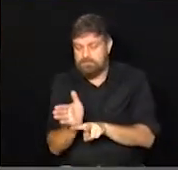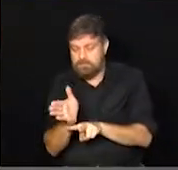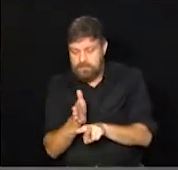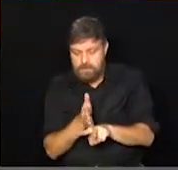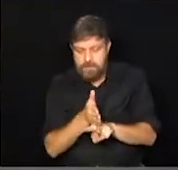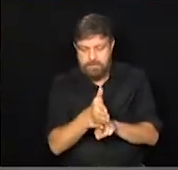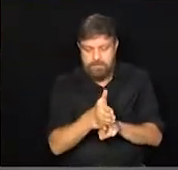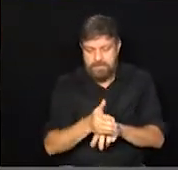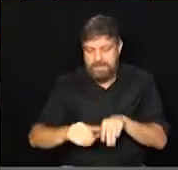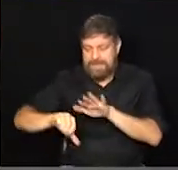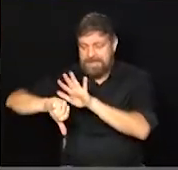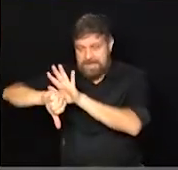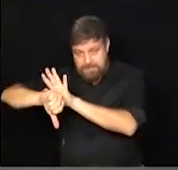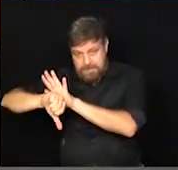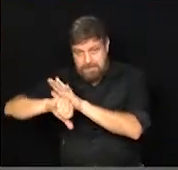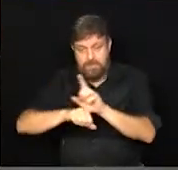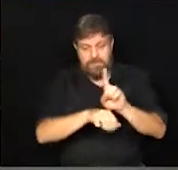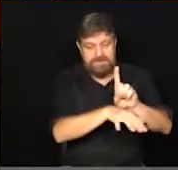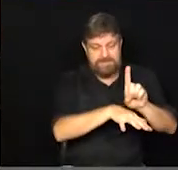Agora, existe